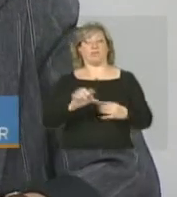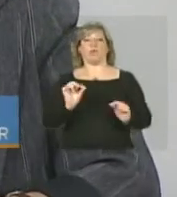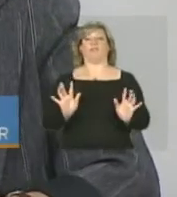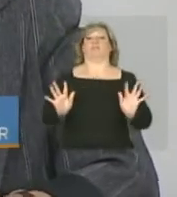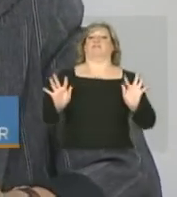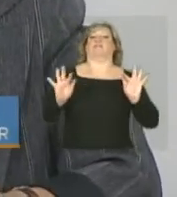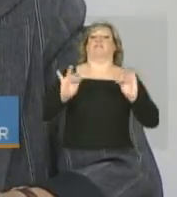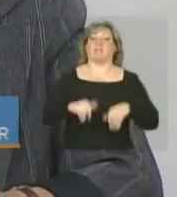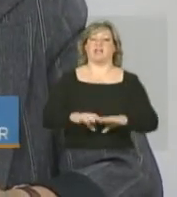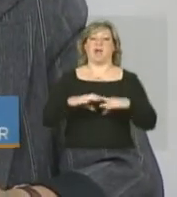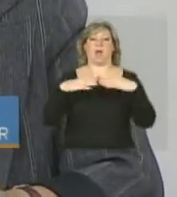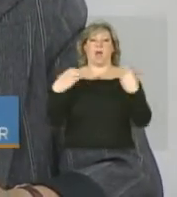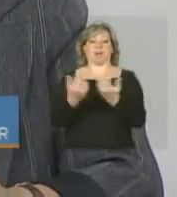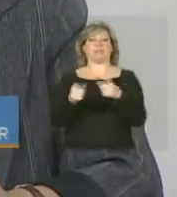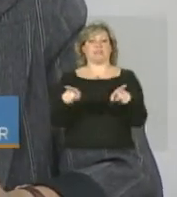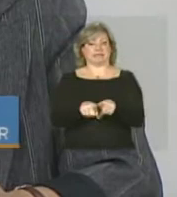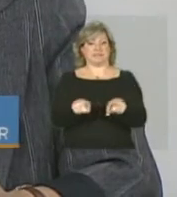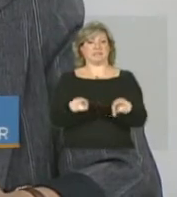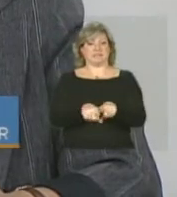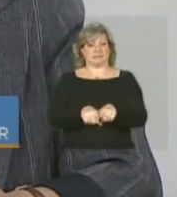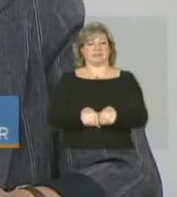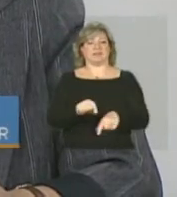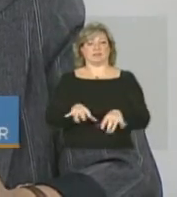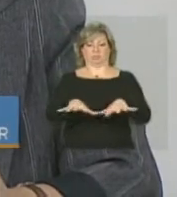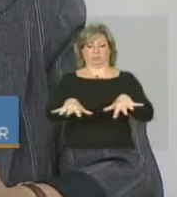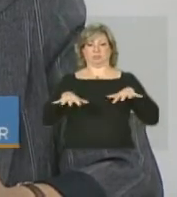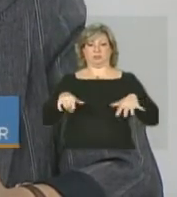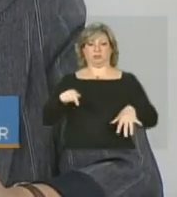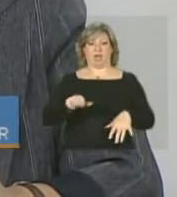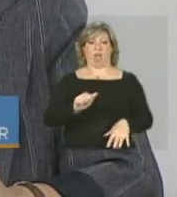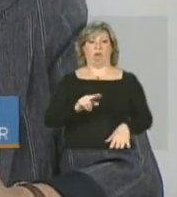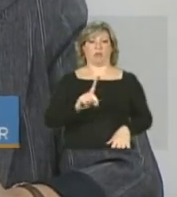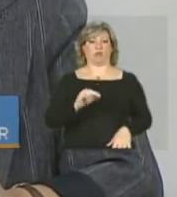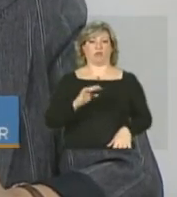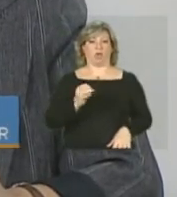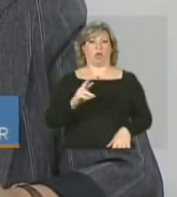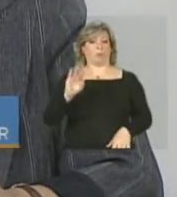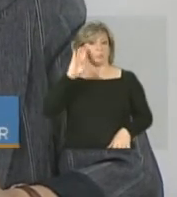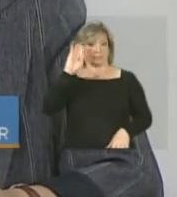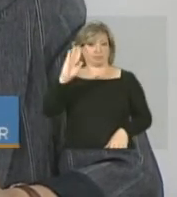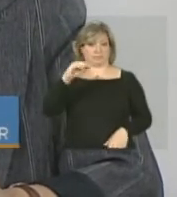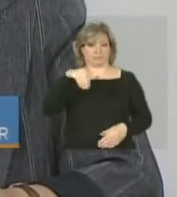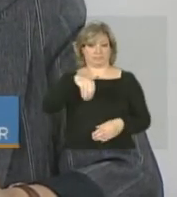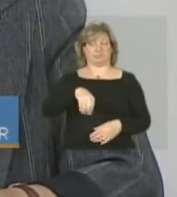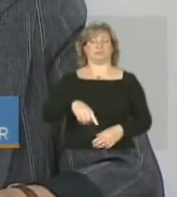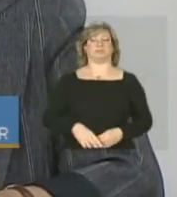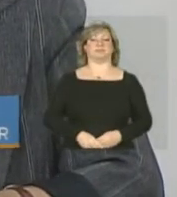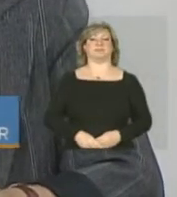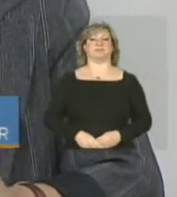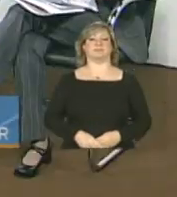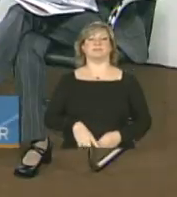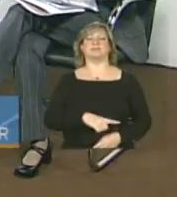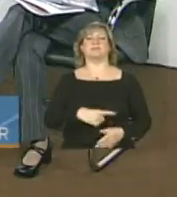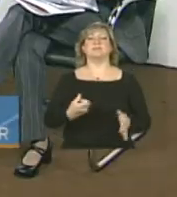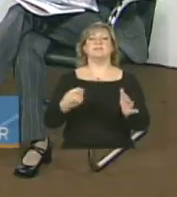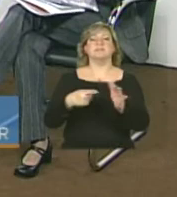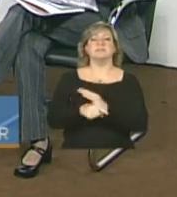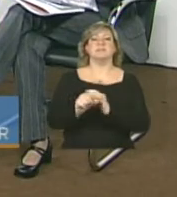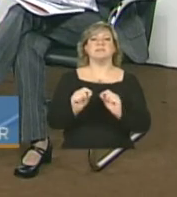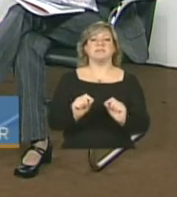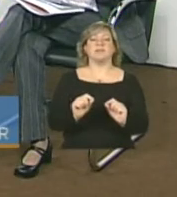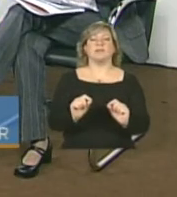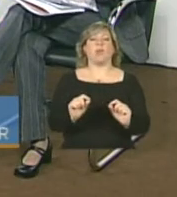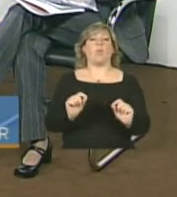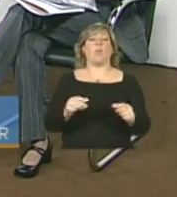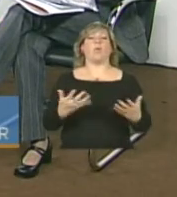encerramento também que se dará no auditório central, né? Deixa eu te fazer uma pergunta, Maria Emília. Pois não. O que a